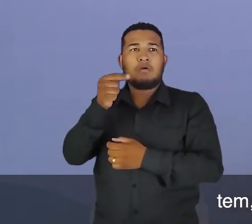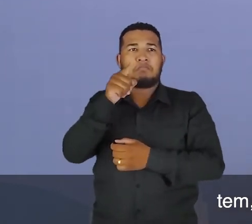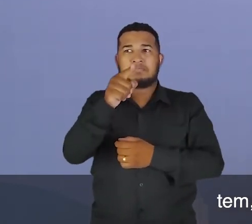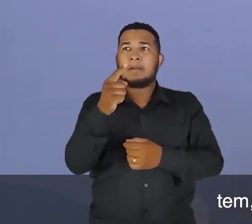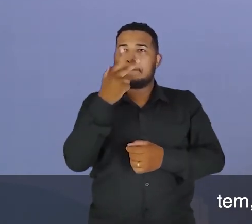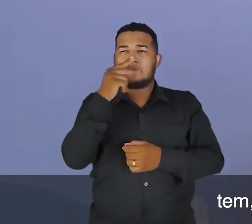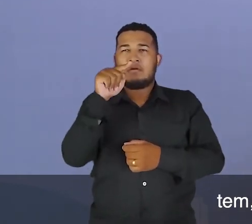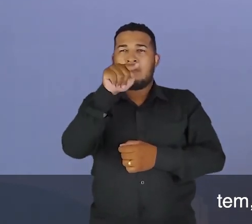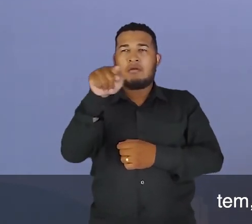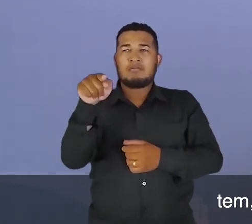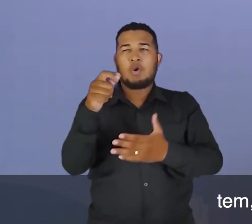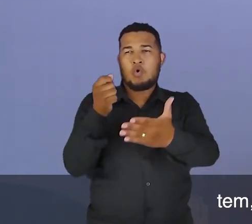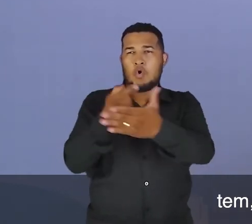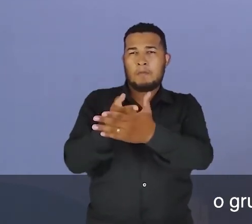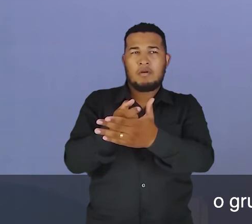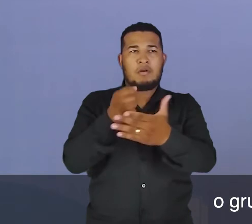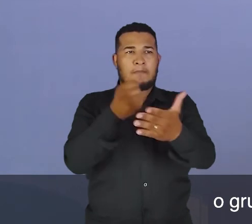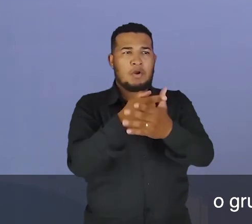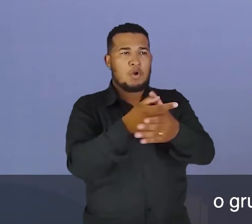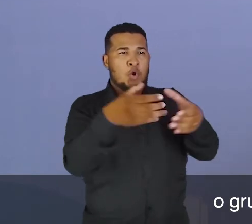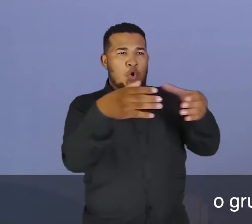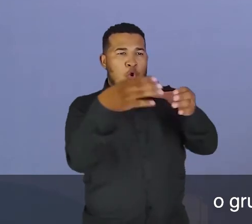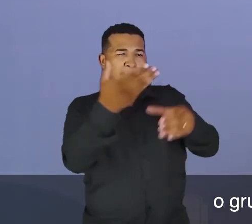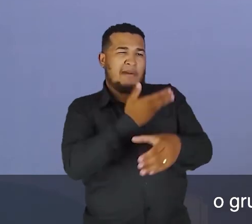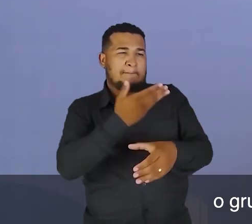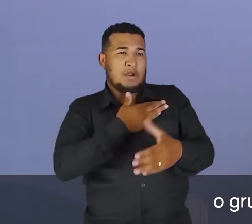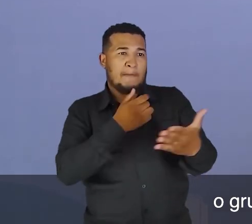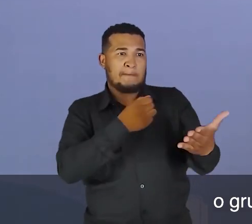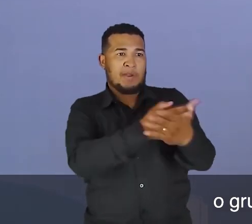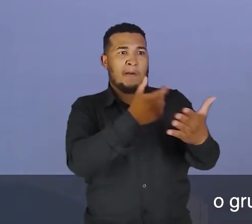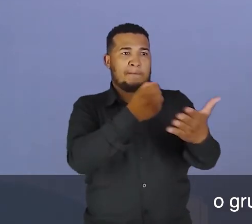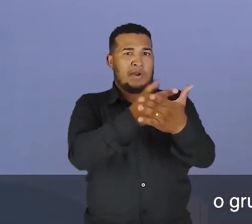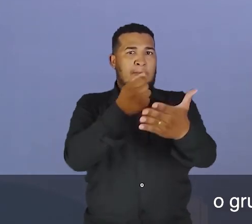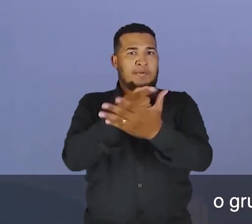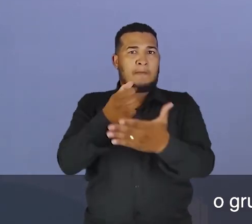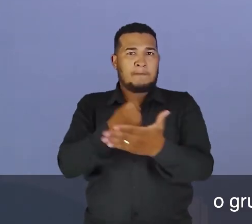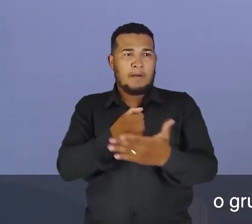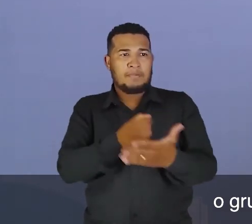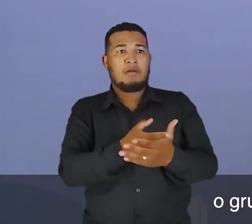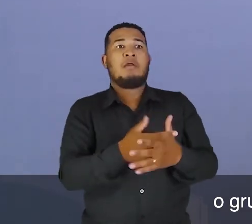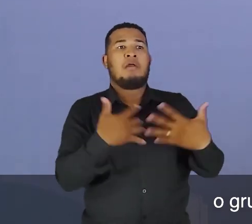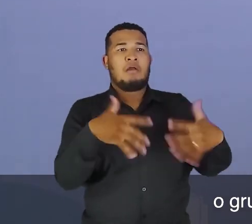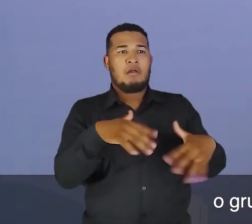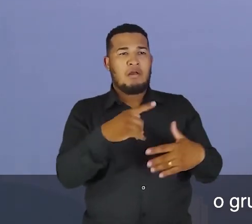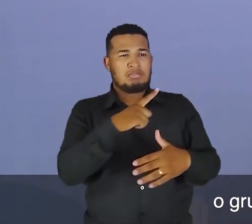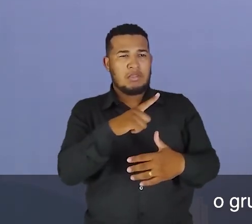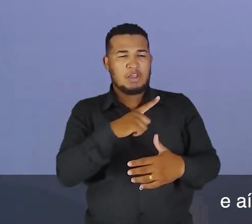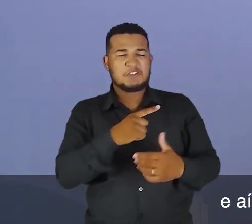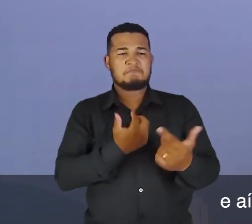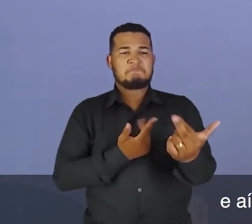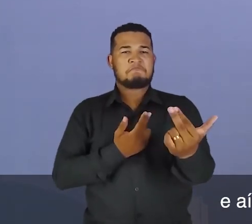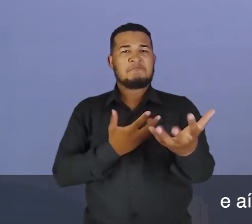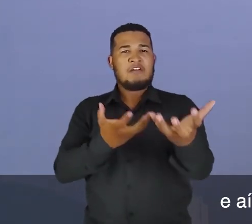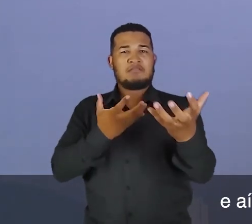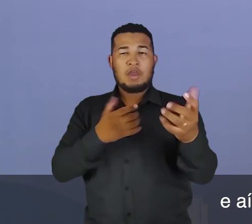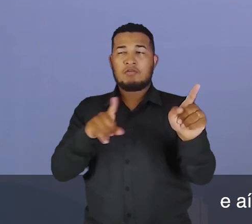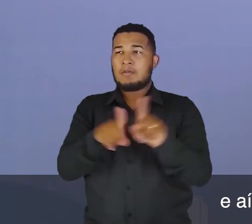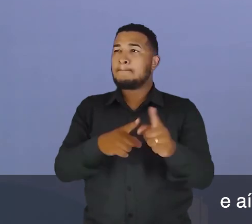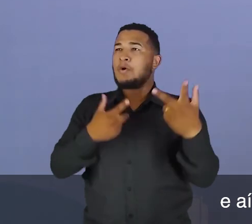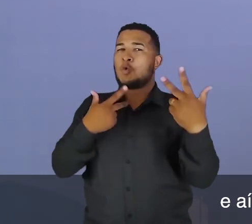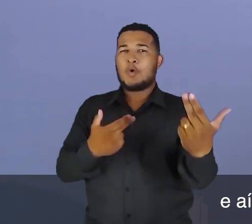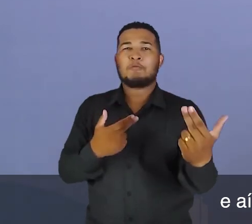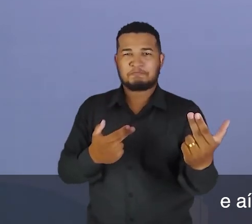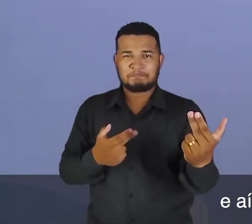vizinho comprou. Eu quero porque o grupo de amizade que eu tenho dentro da escola tem também, e aí eu também